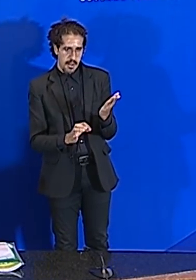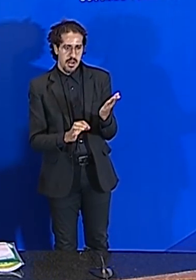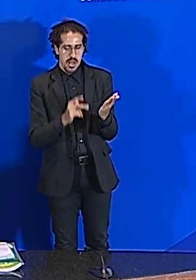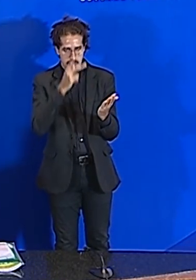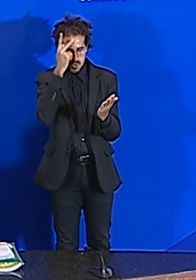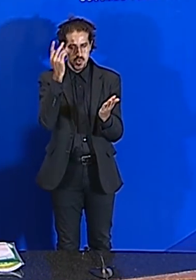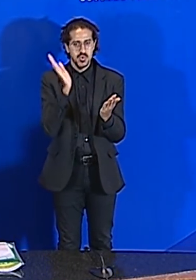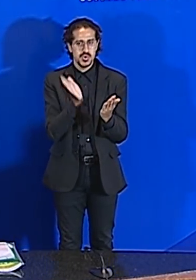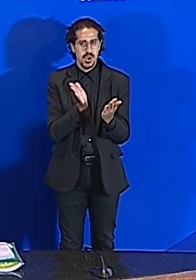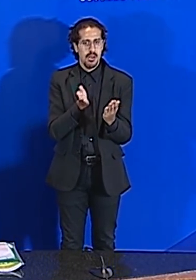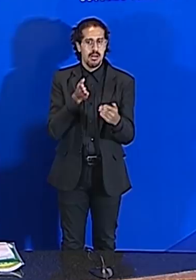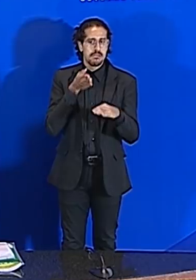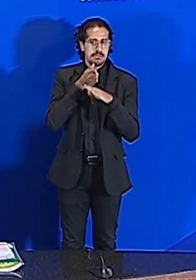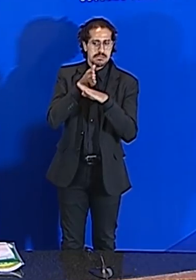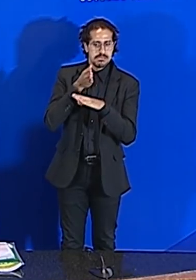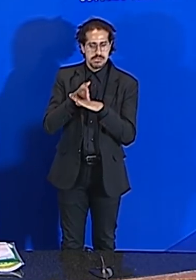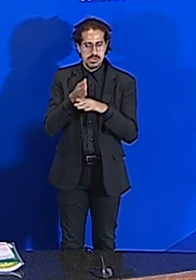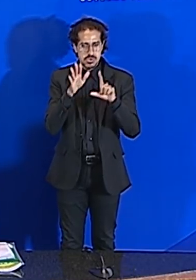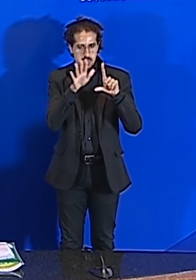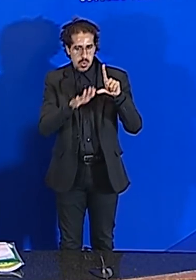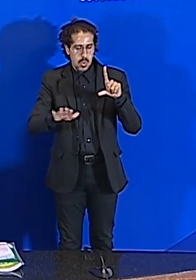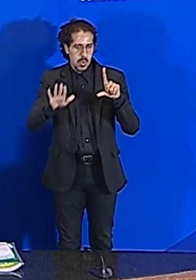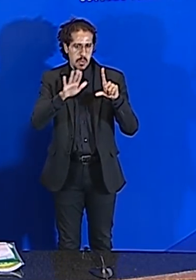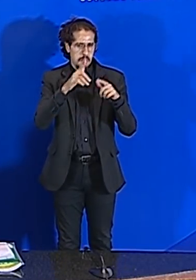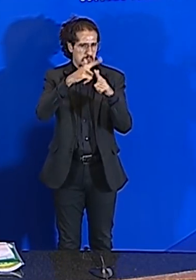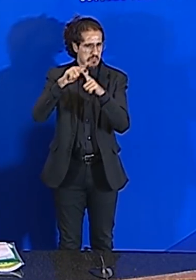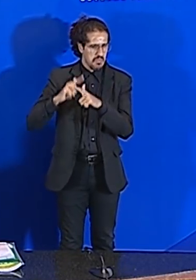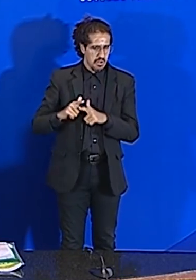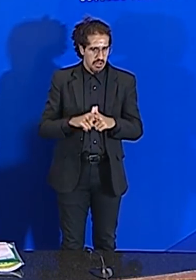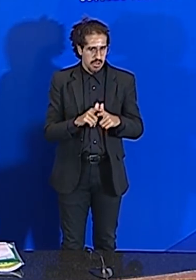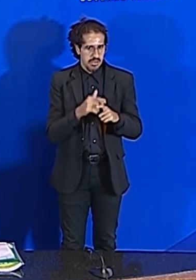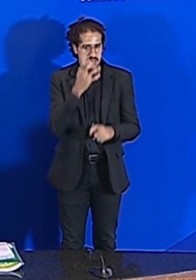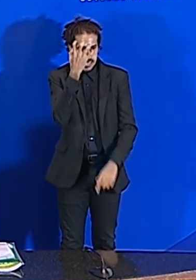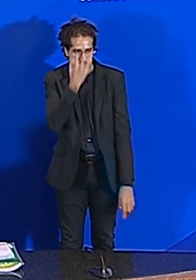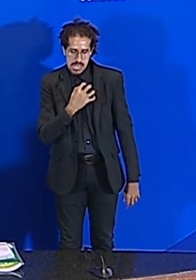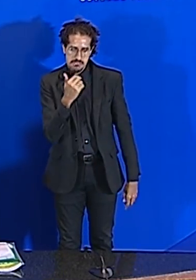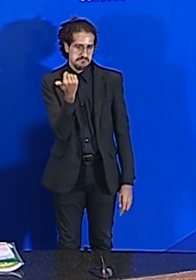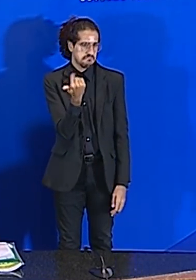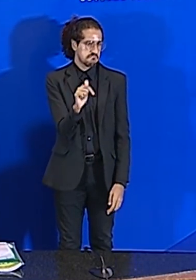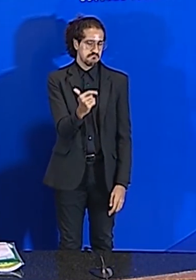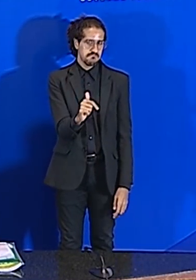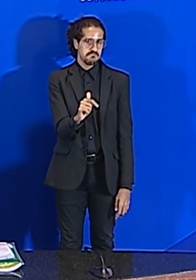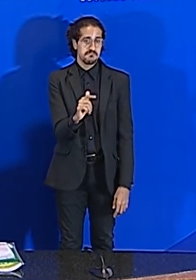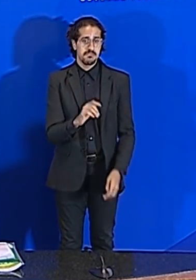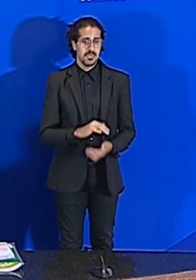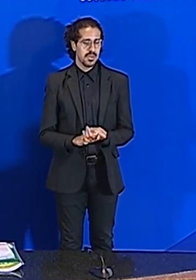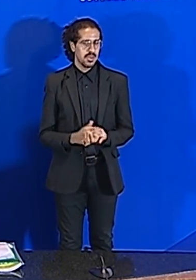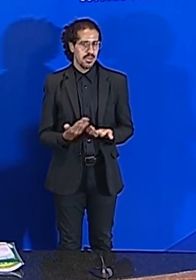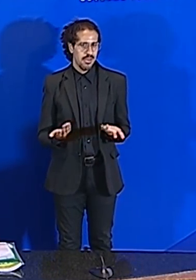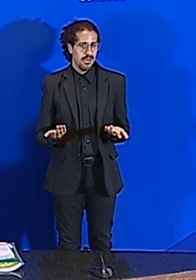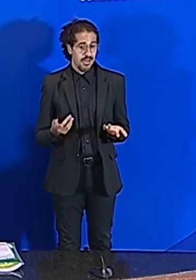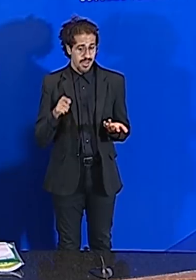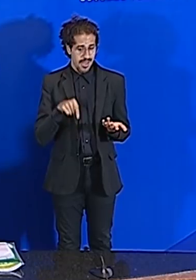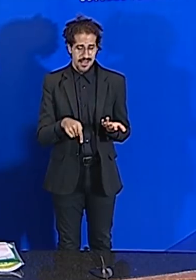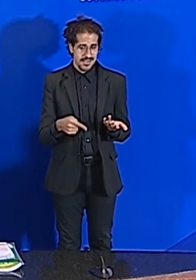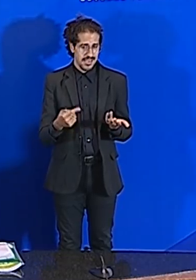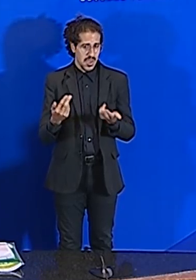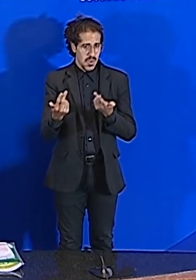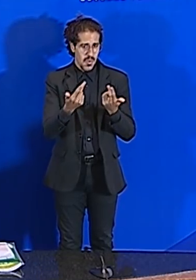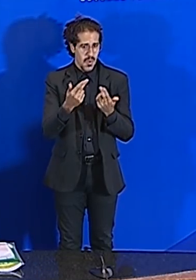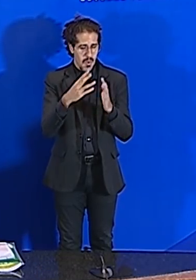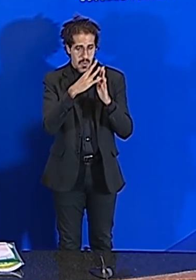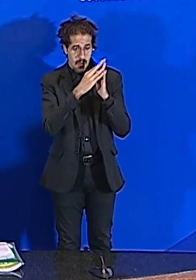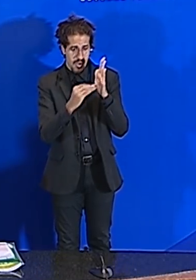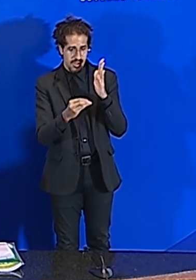tiveram acesso, não teve nada polêmico, como deveria ser, né? Poxa vida, é assim que deveria ser